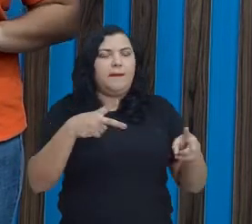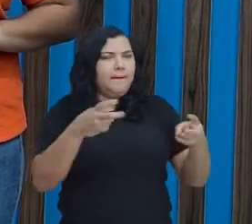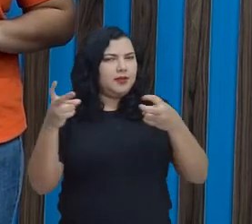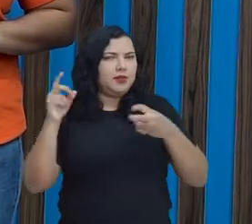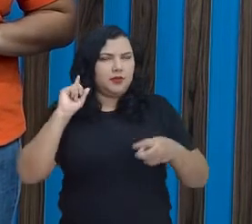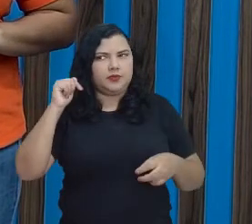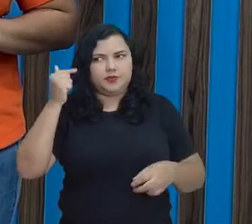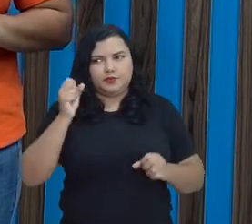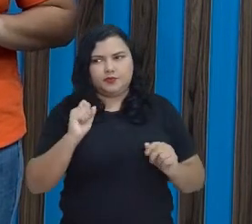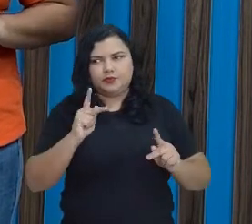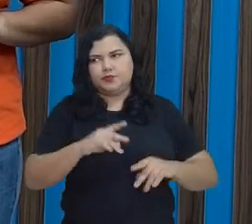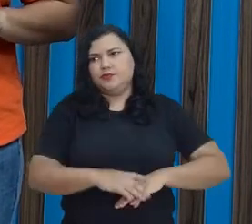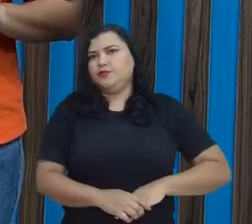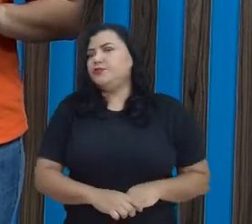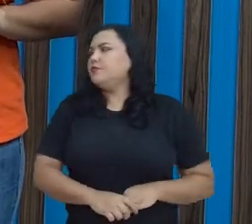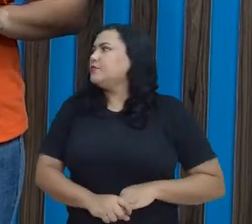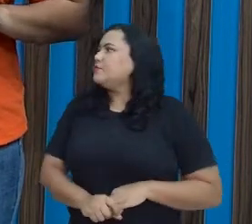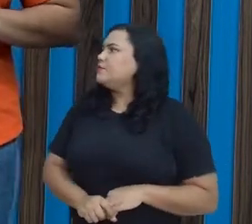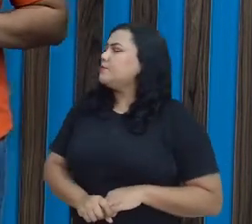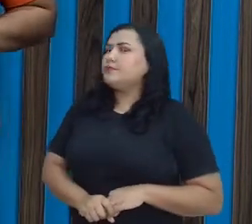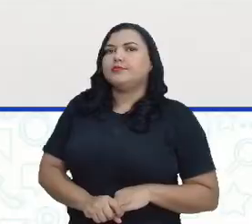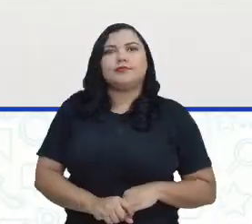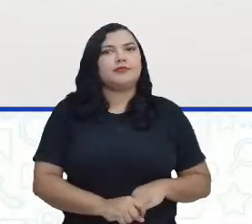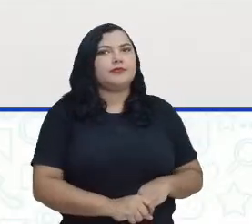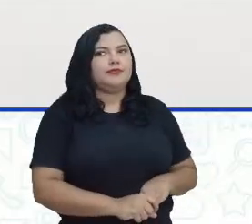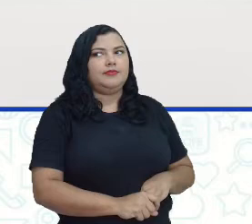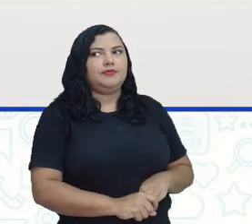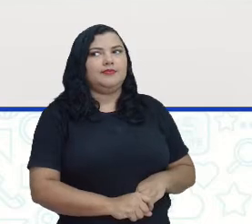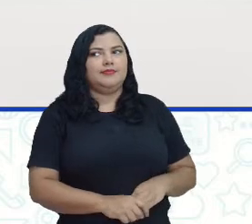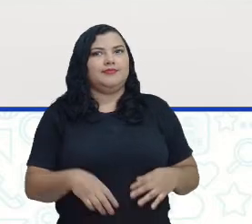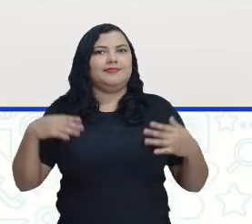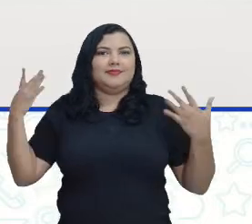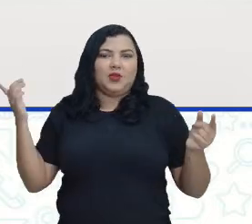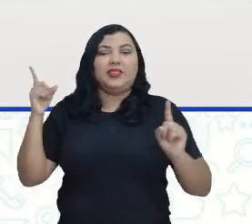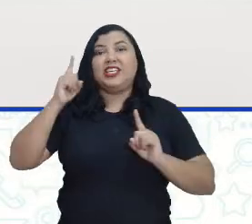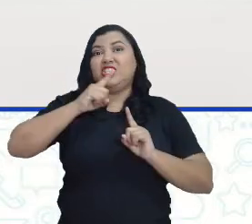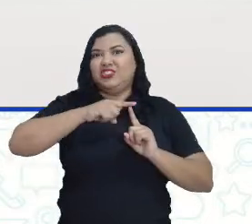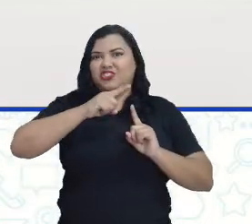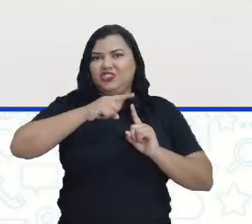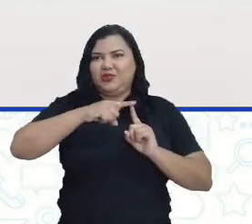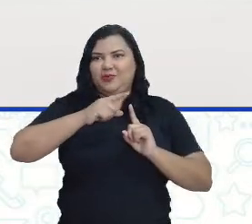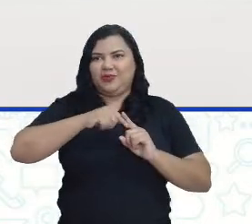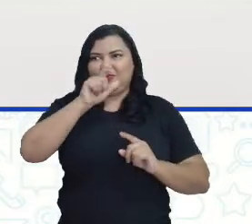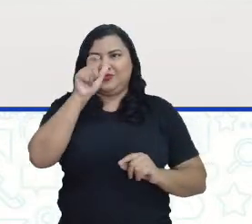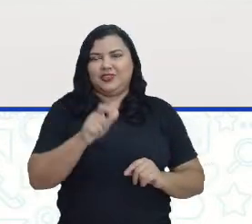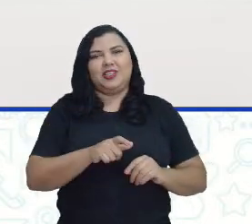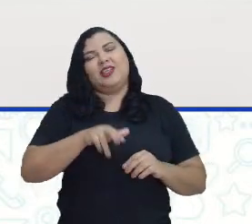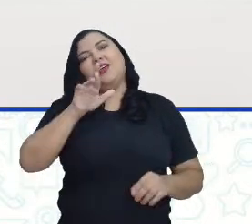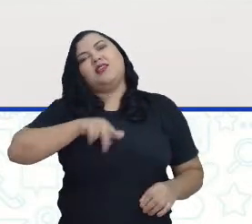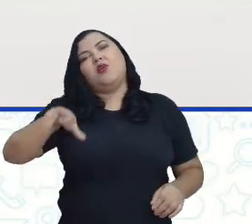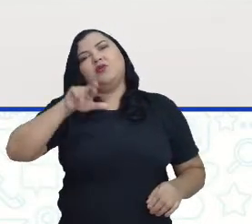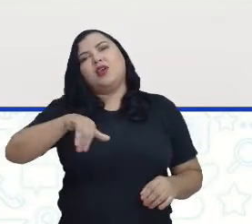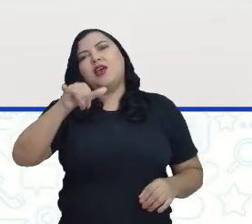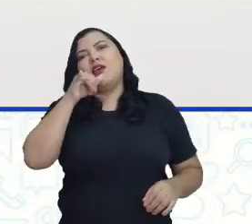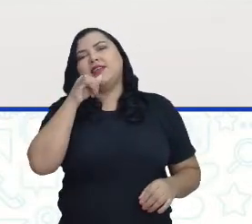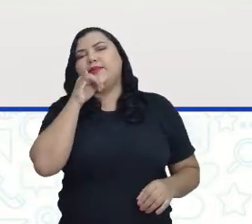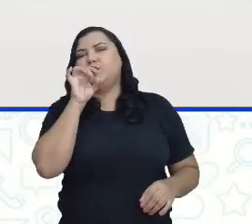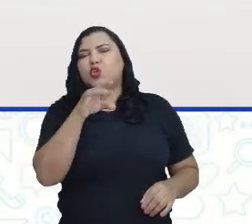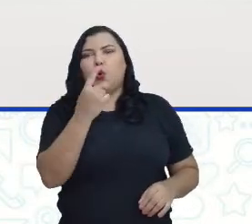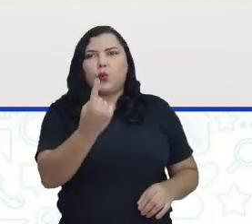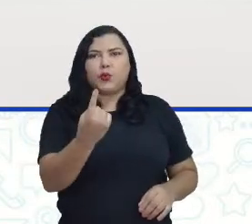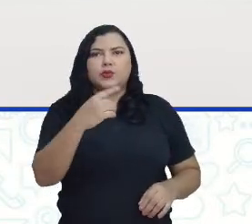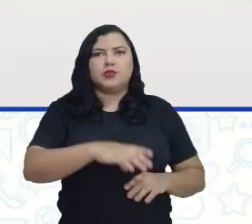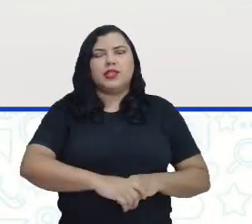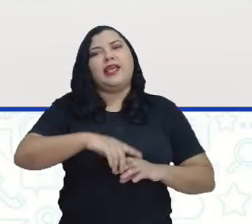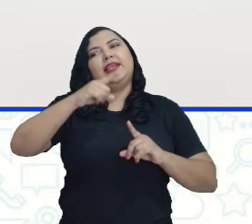calma depois, tá? E aí a gente tem tipos de sujeito. E a gente não tem somente um tipo de sujeito, assim como a gente